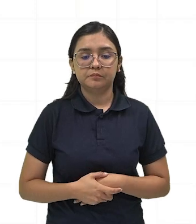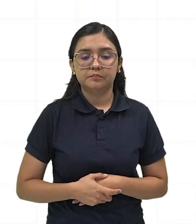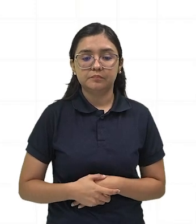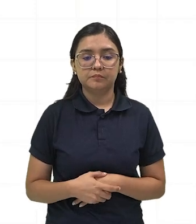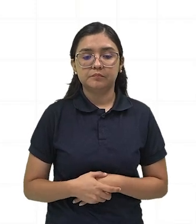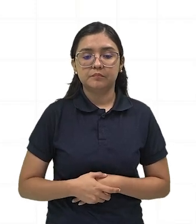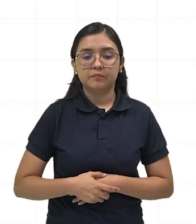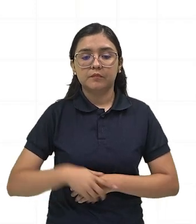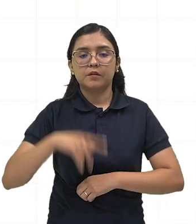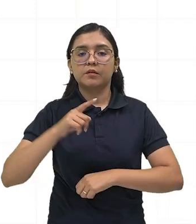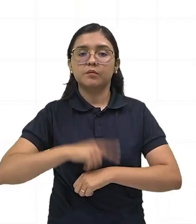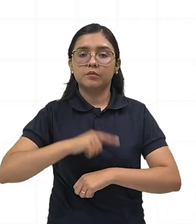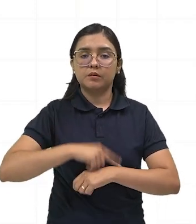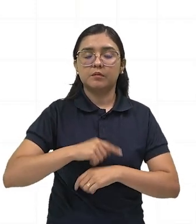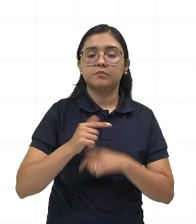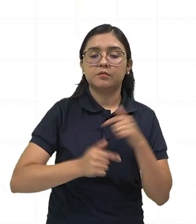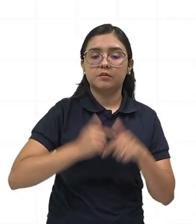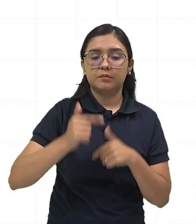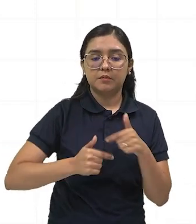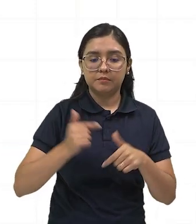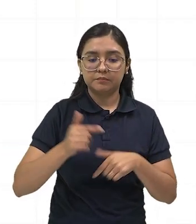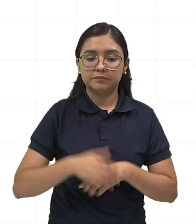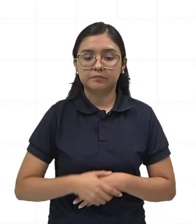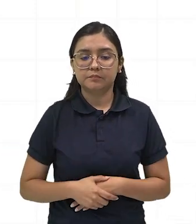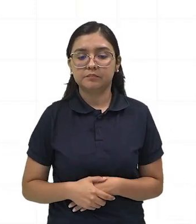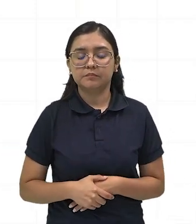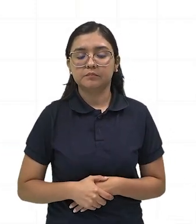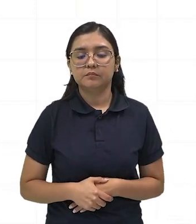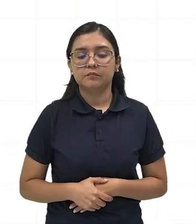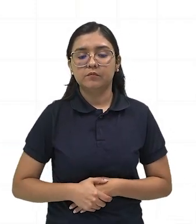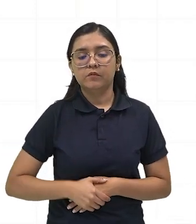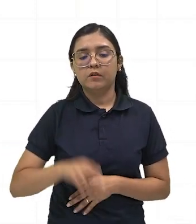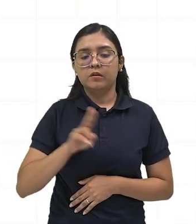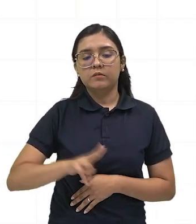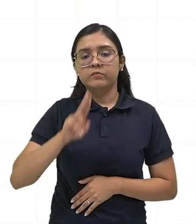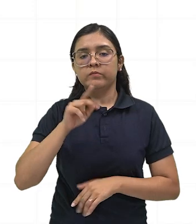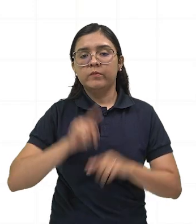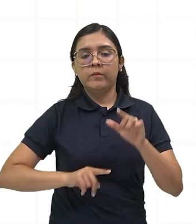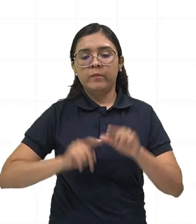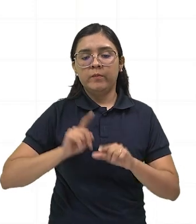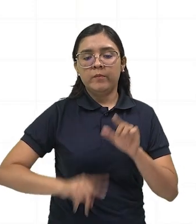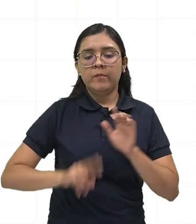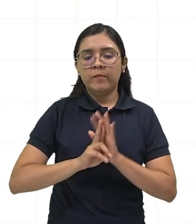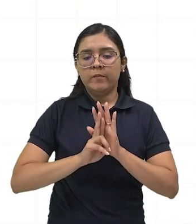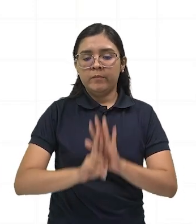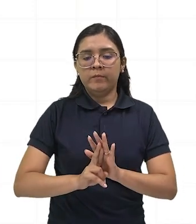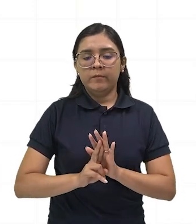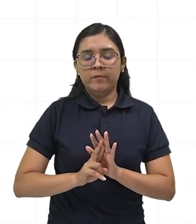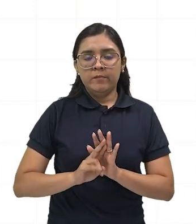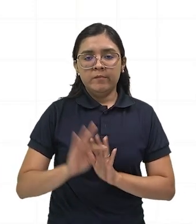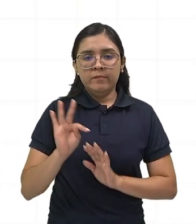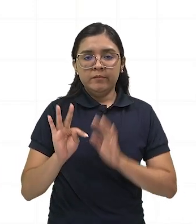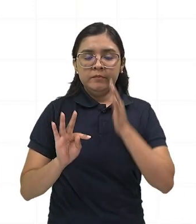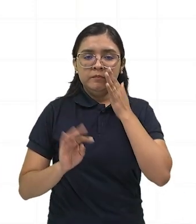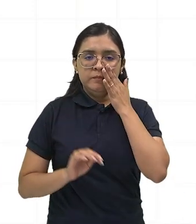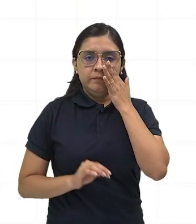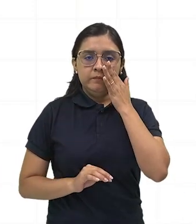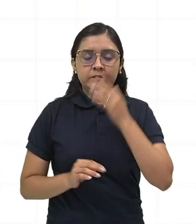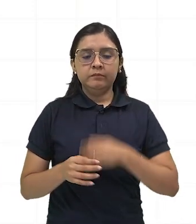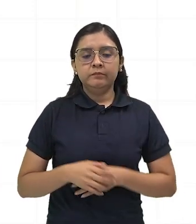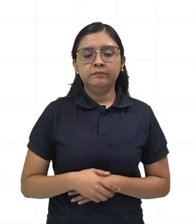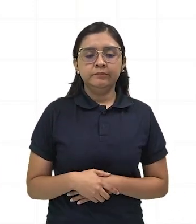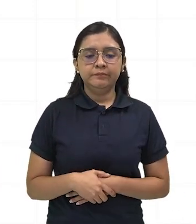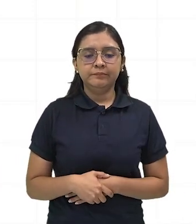E o tempo de trabalho, né, normalmente, para tempo, a gente vai utilizar realmente também sempre a primeira letra, né,